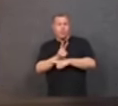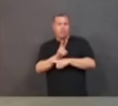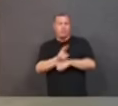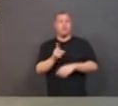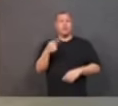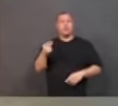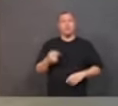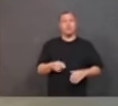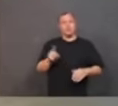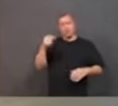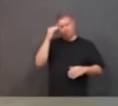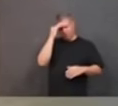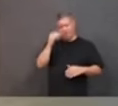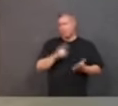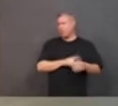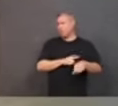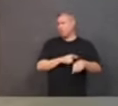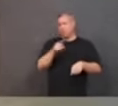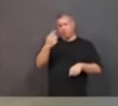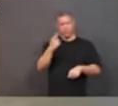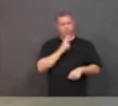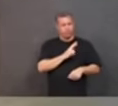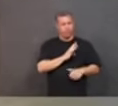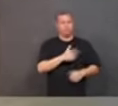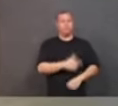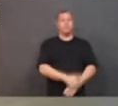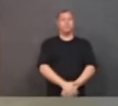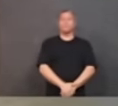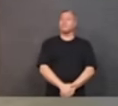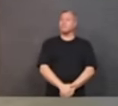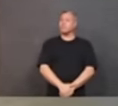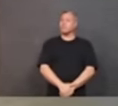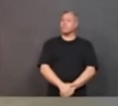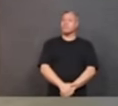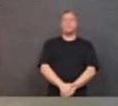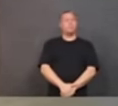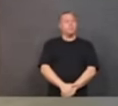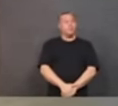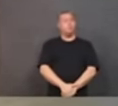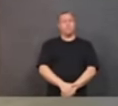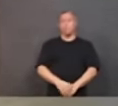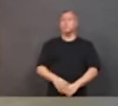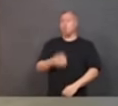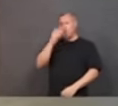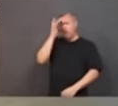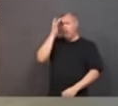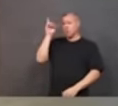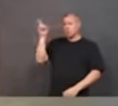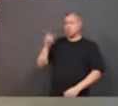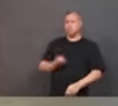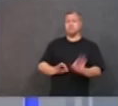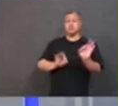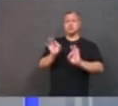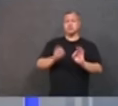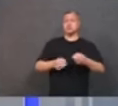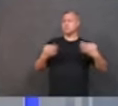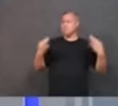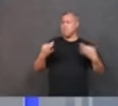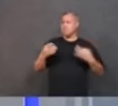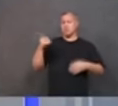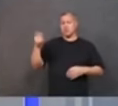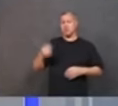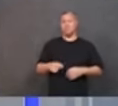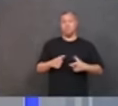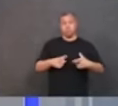tréplica. Pedro. Bom, acredito que realmente foi um projeto extraordinário para esse crescimento da universidade,